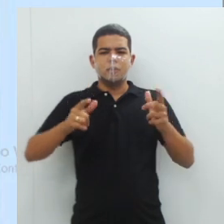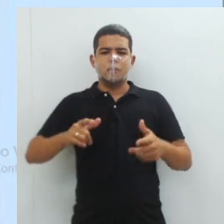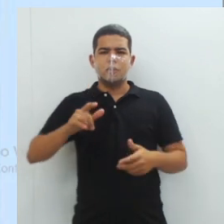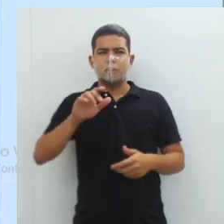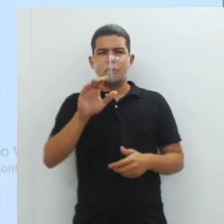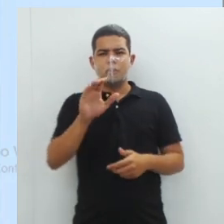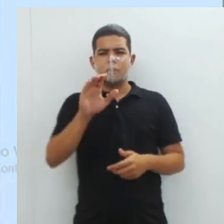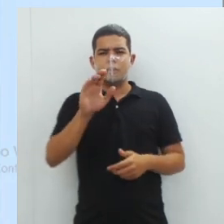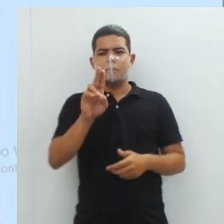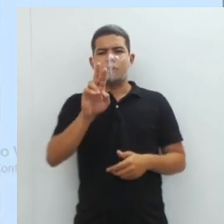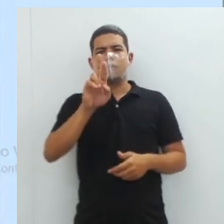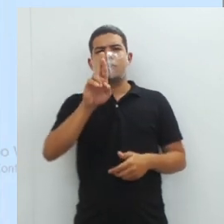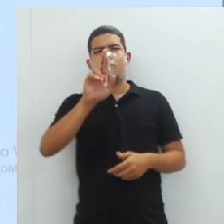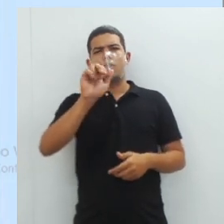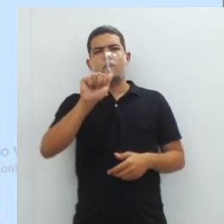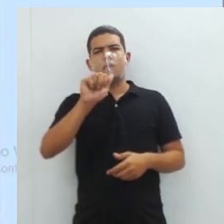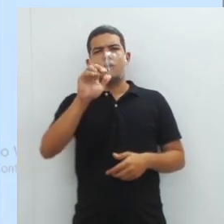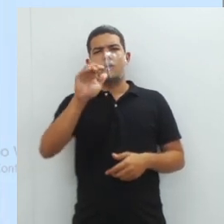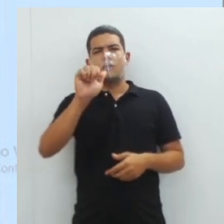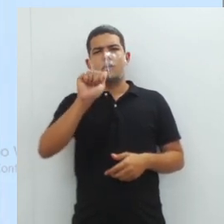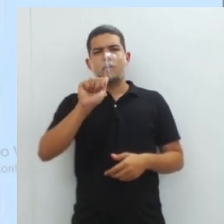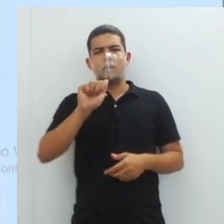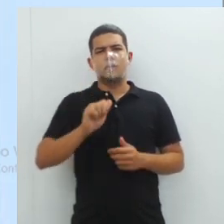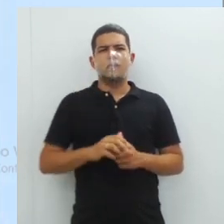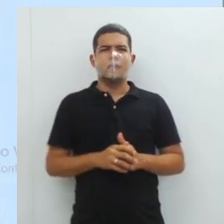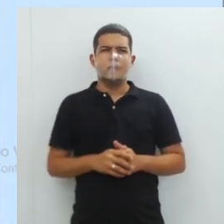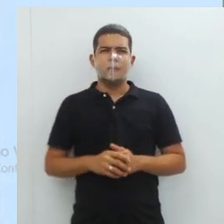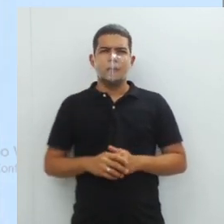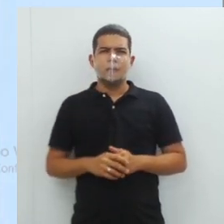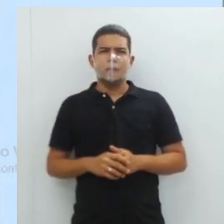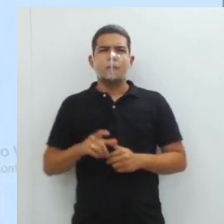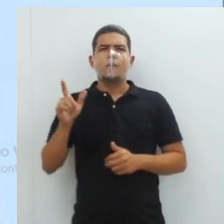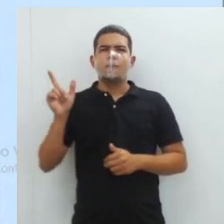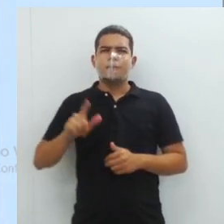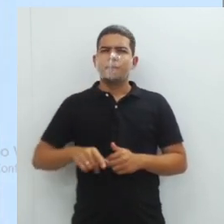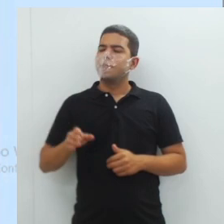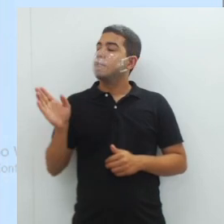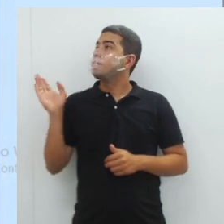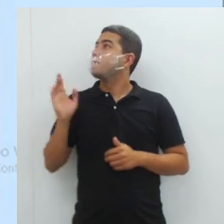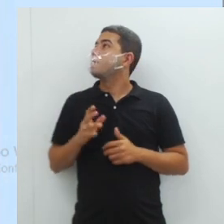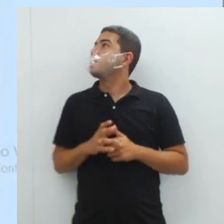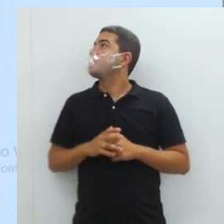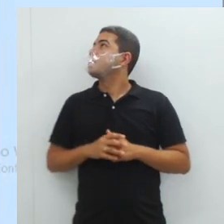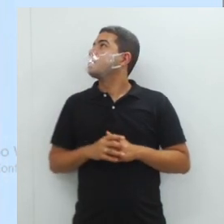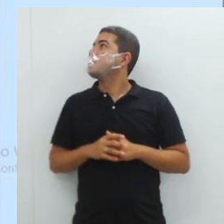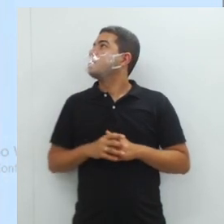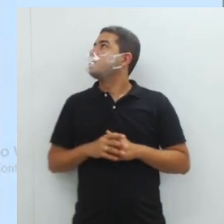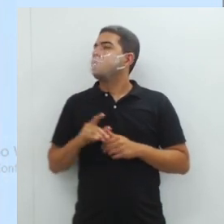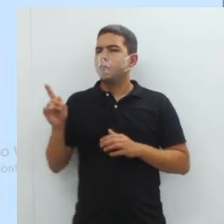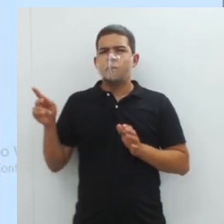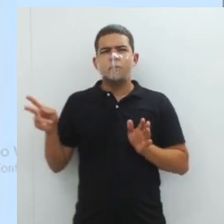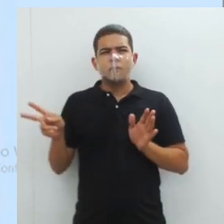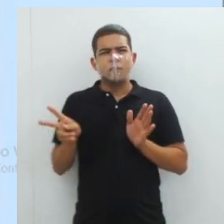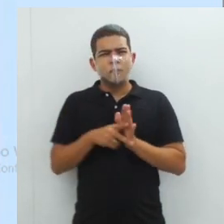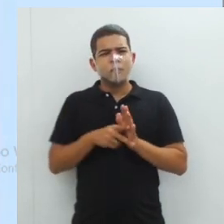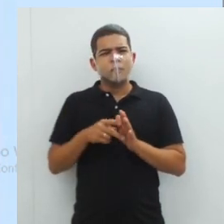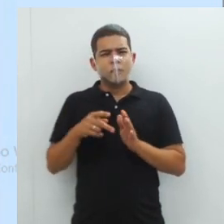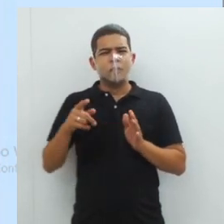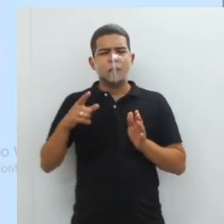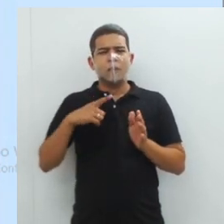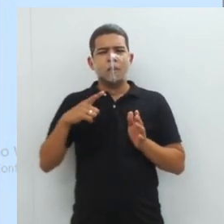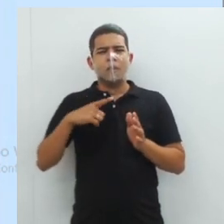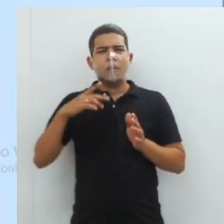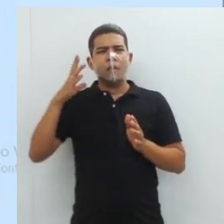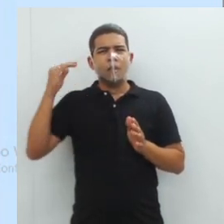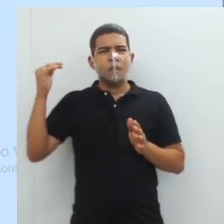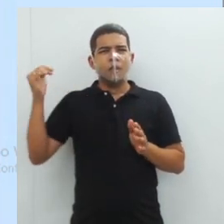Curaçá, numa reserva legal que é recente. A asa branca, um animal bem característico da região, tem até envolvida na nossa